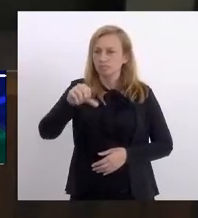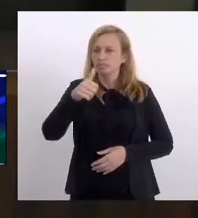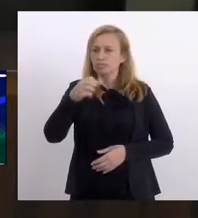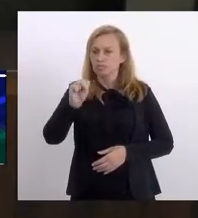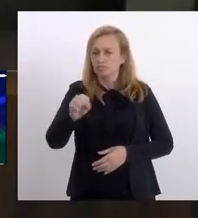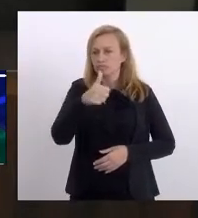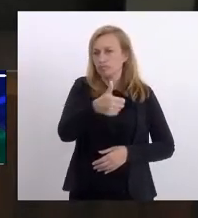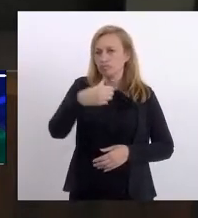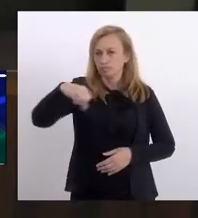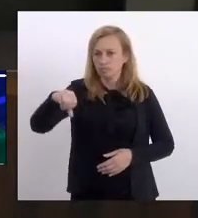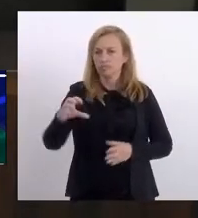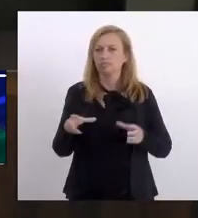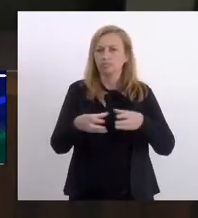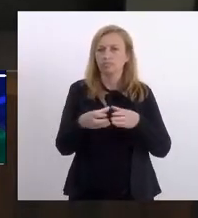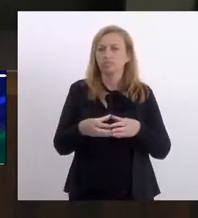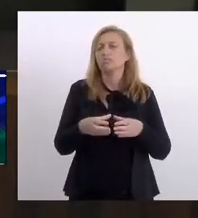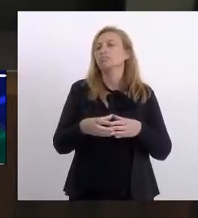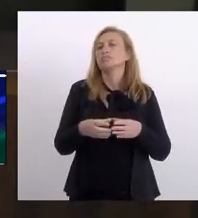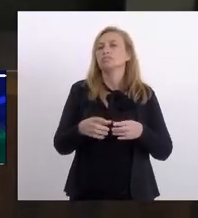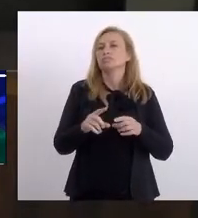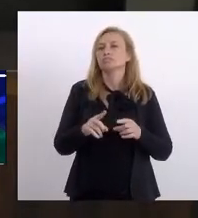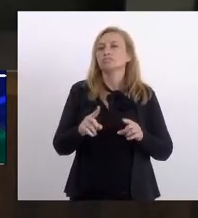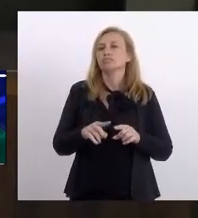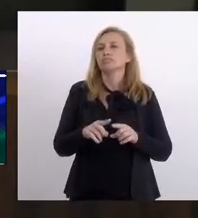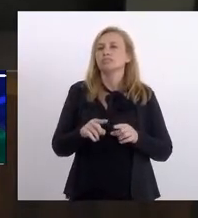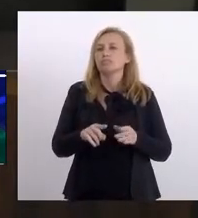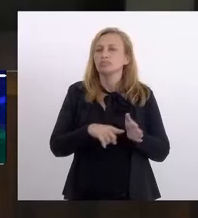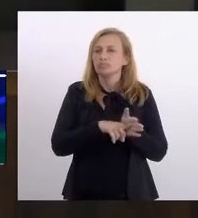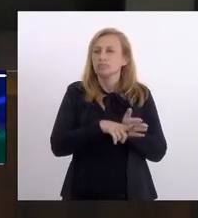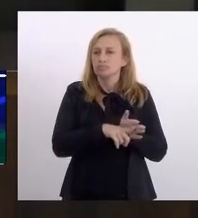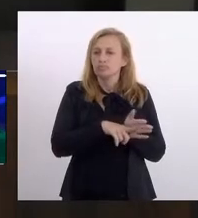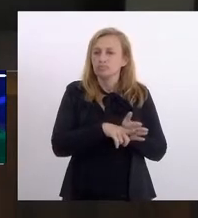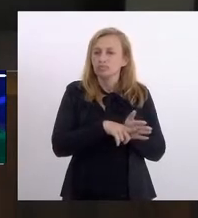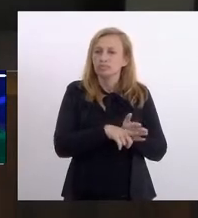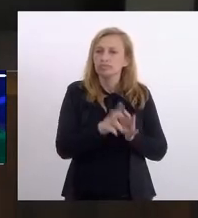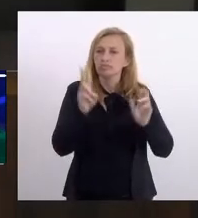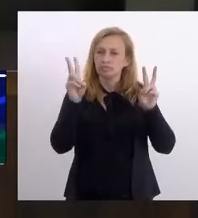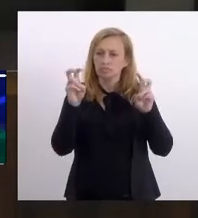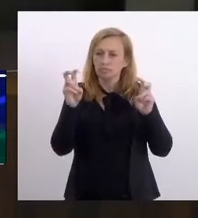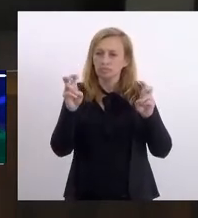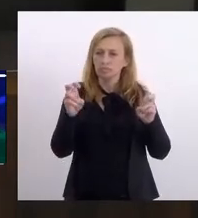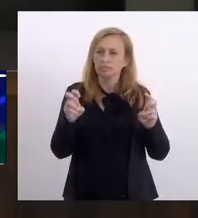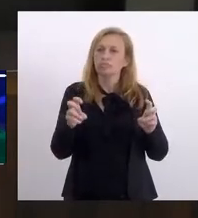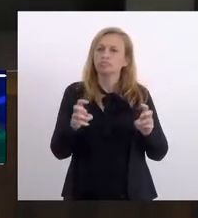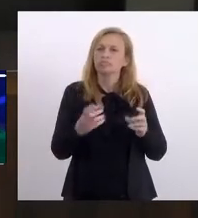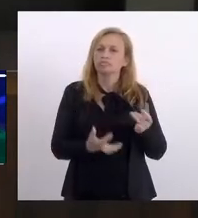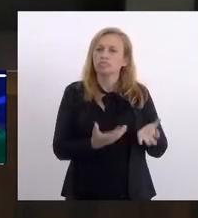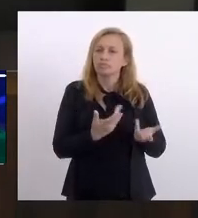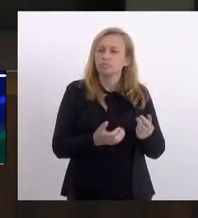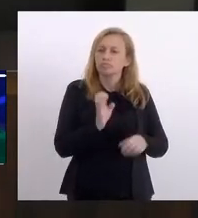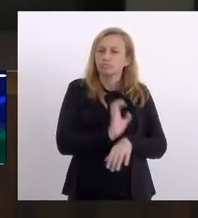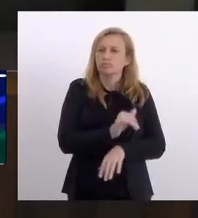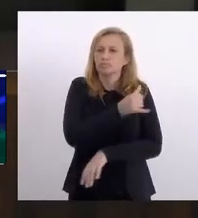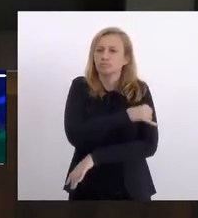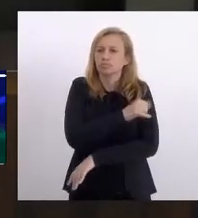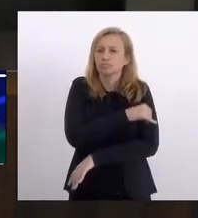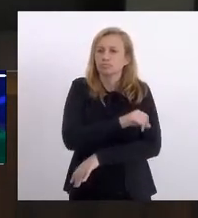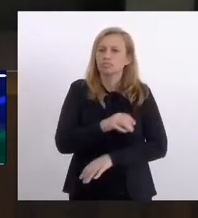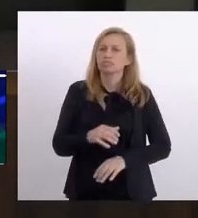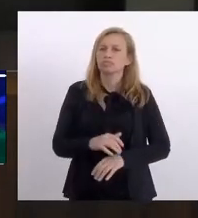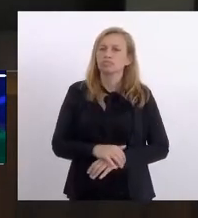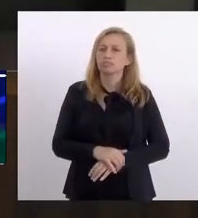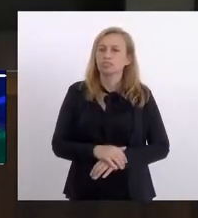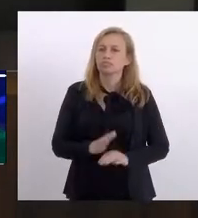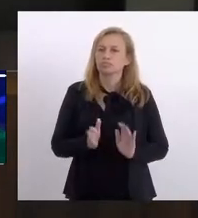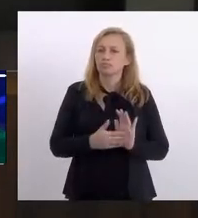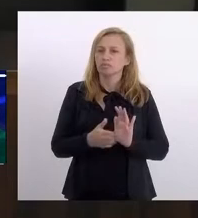e as conclusões da Comissão Parlamentar de Inquérito destinada a investigar e apurar casos de inúmeros incêndios ocorridos no Estado do Rio de Janeiro e propor